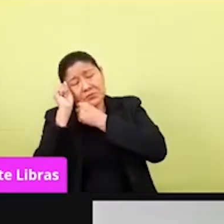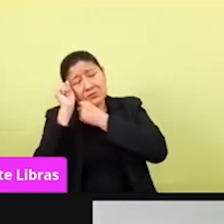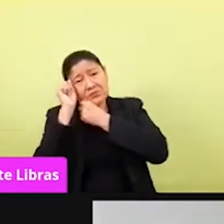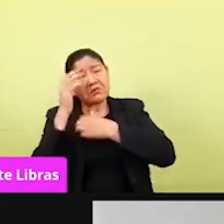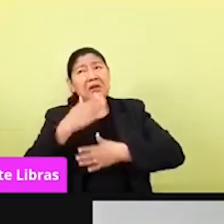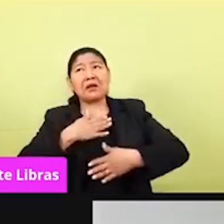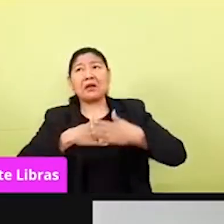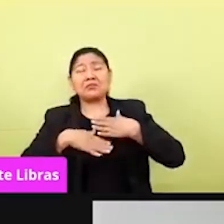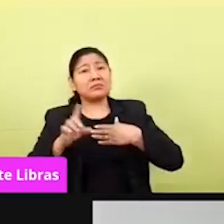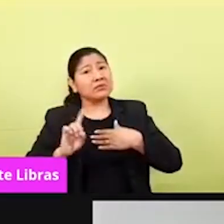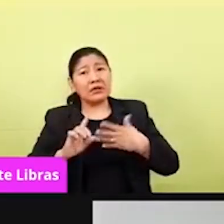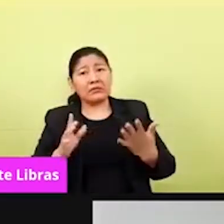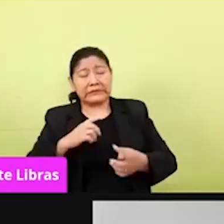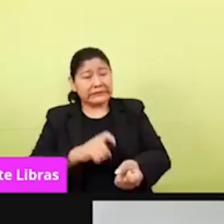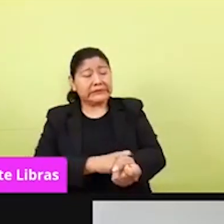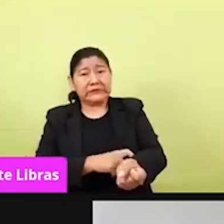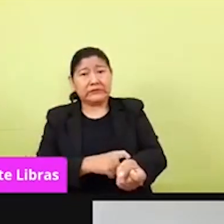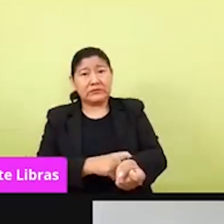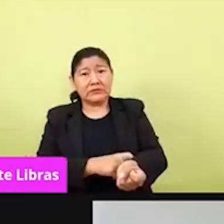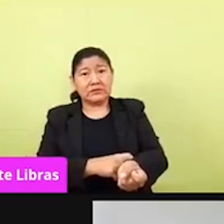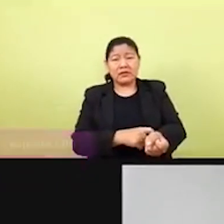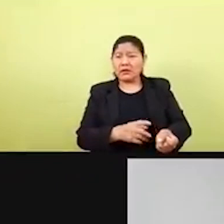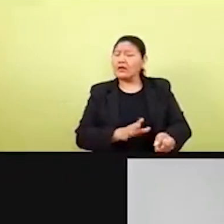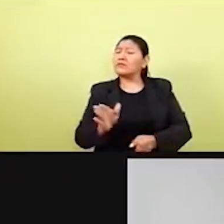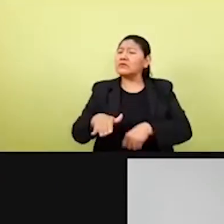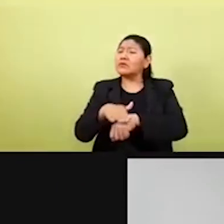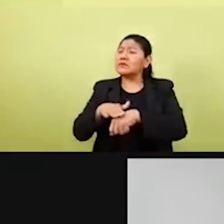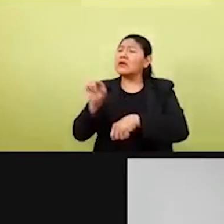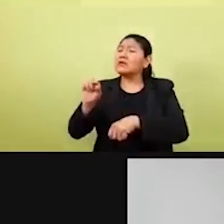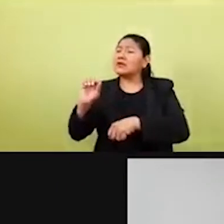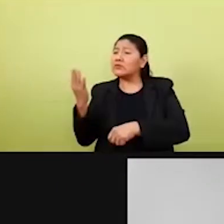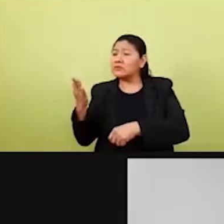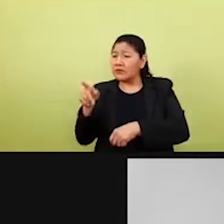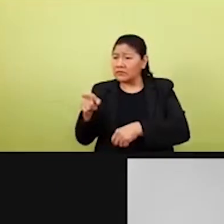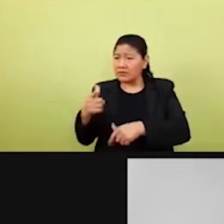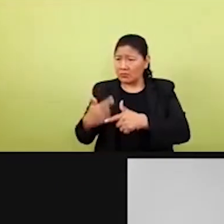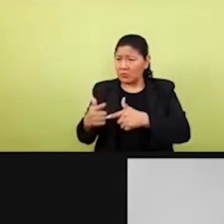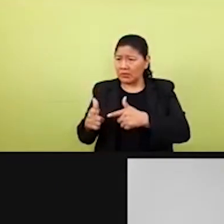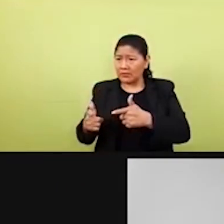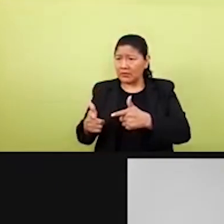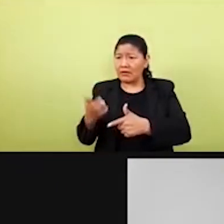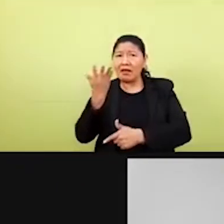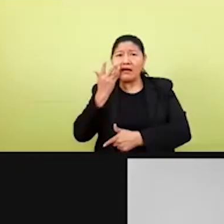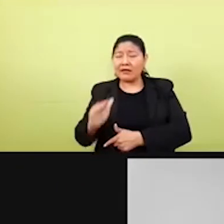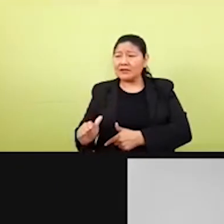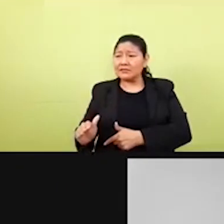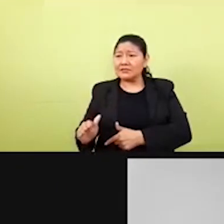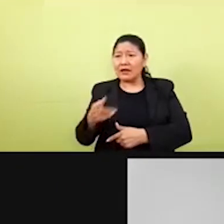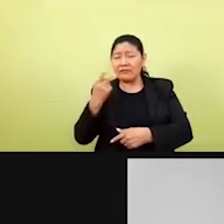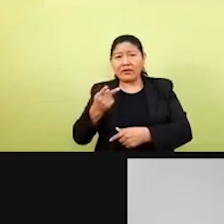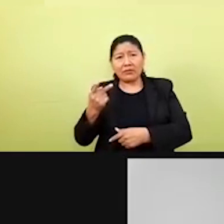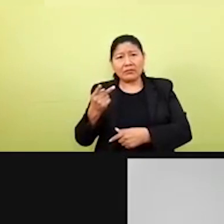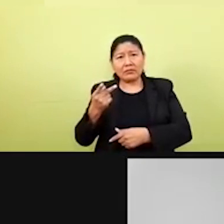criança que dormia na carteira, e aí foram conversar com a criança, o que está acontecendo? E a criança dizia que o